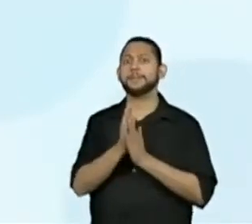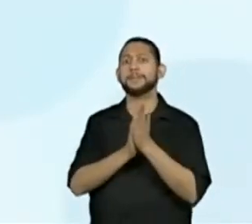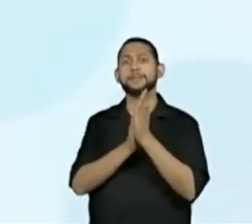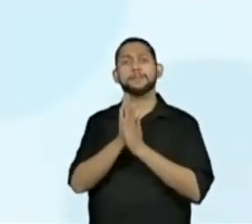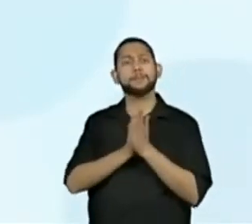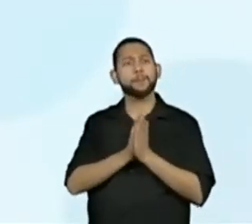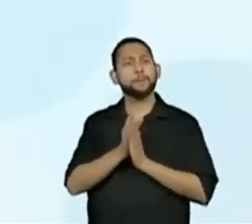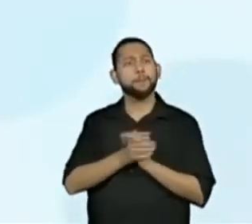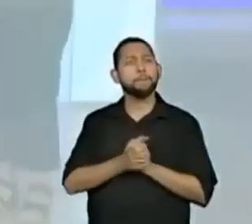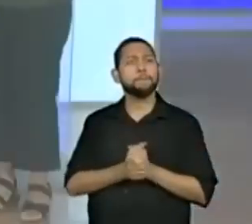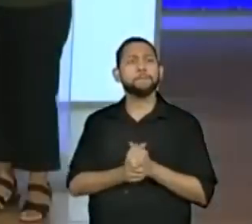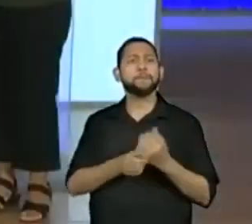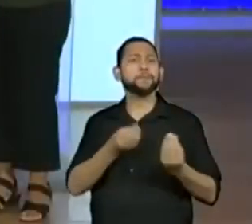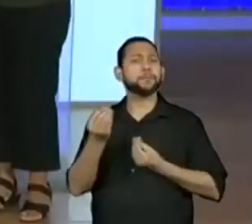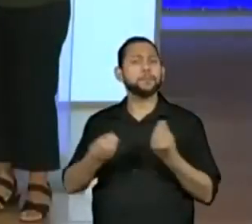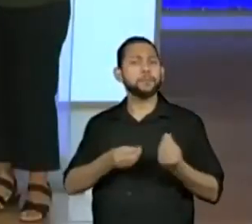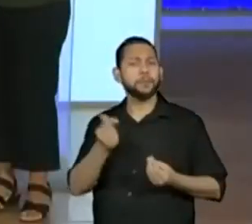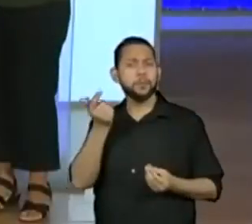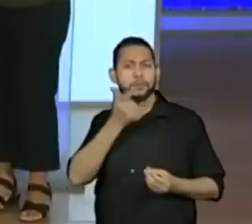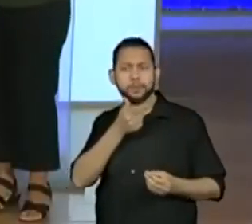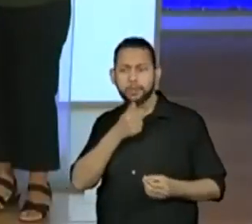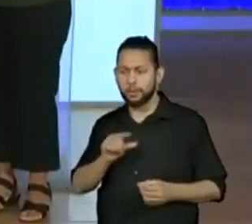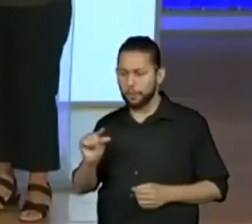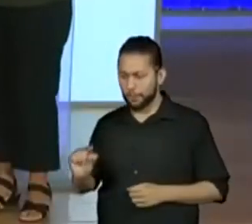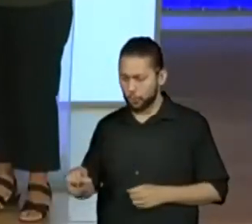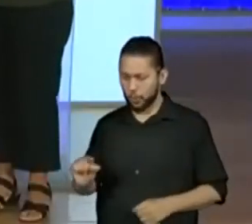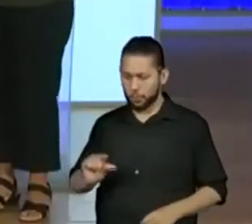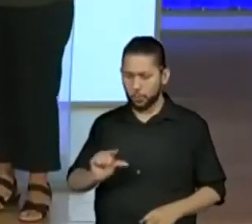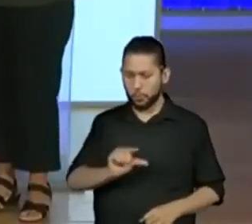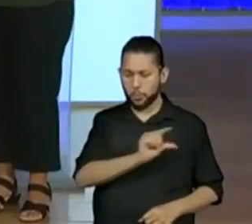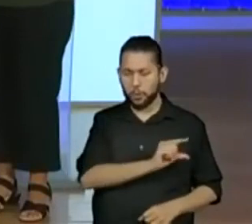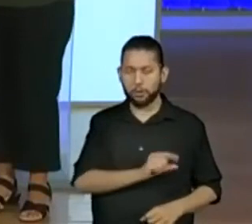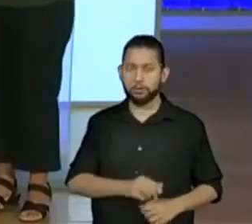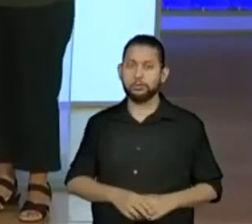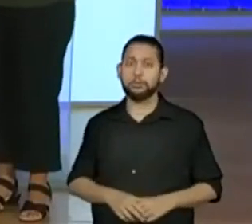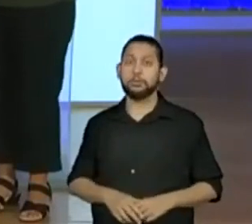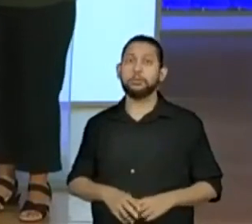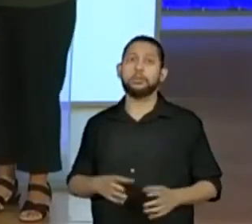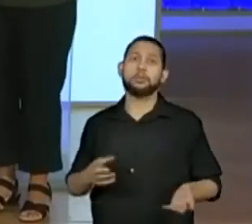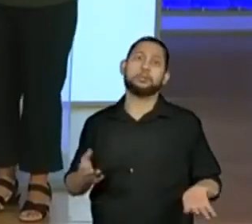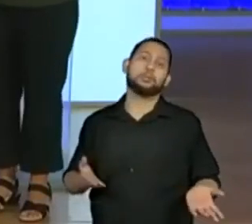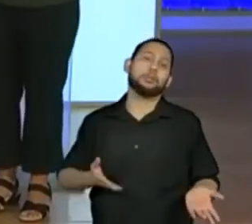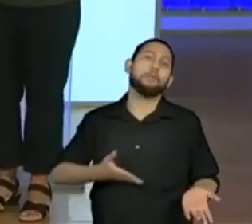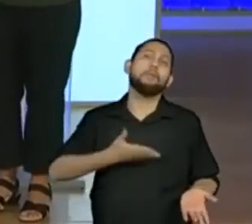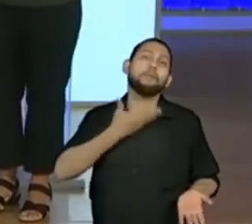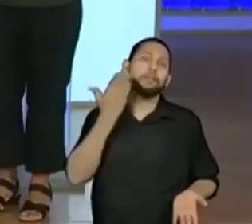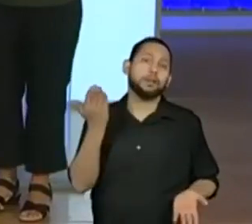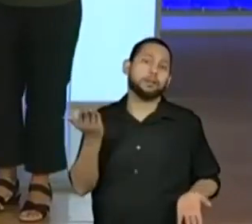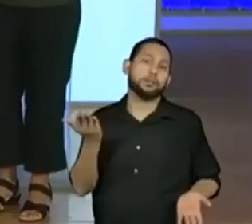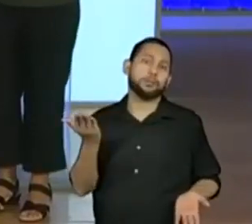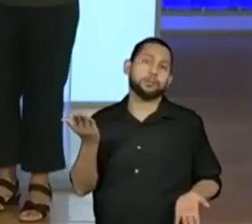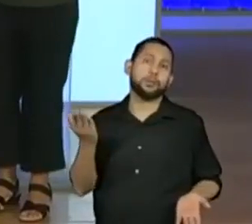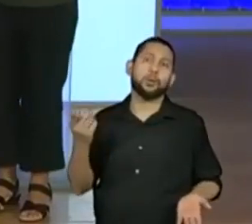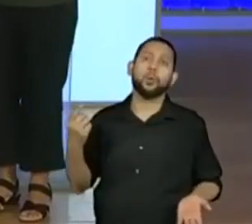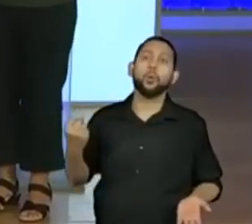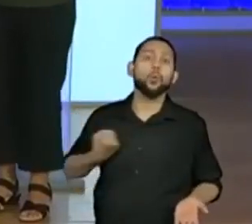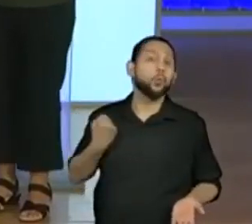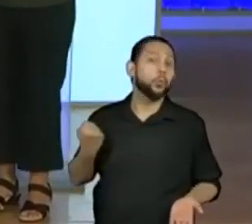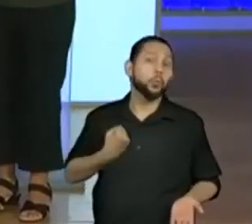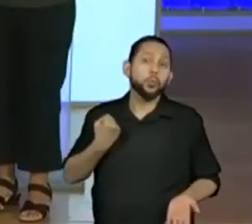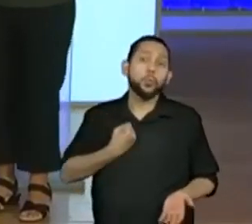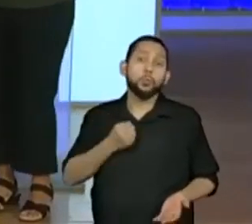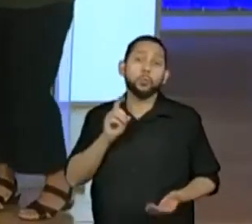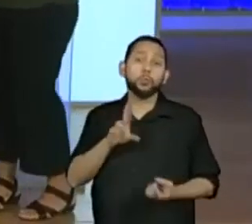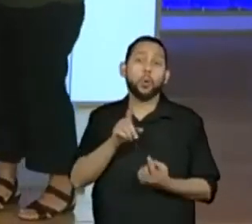Como que a gente pode organizar aí? Qual seria o primeiro número? Ah, esse ficou fácil porque seria um número que teria